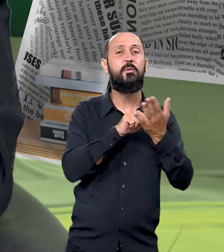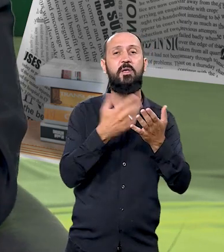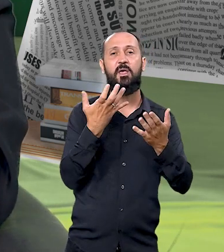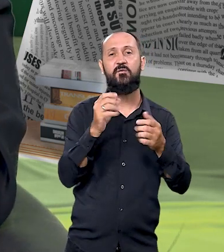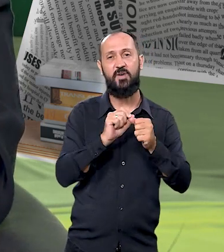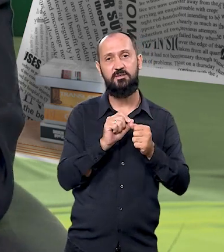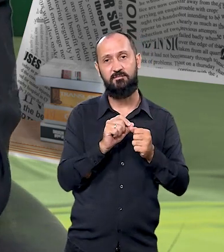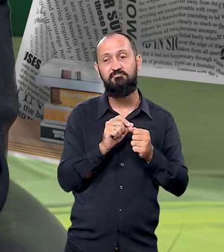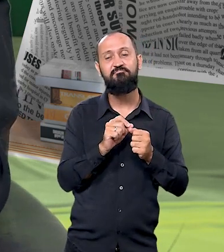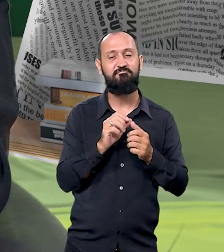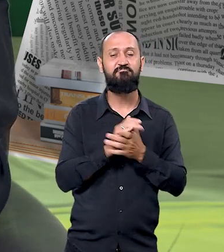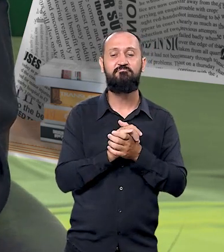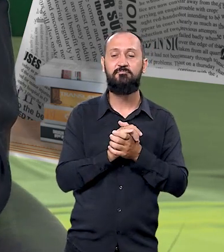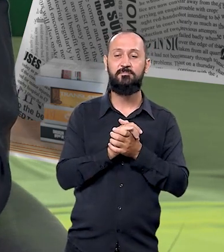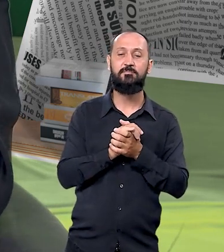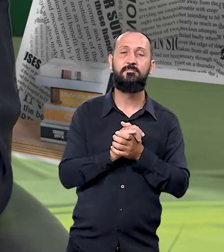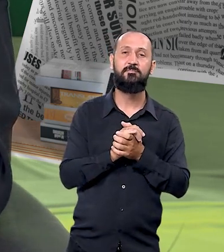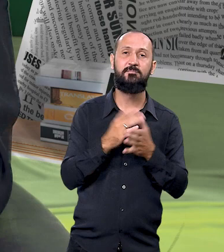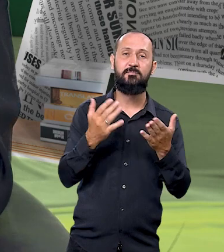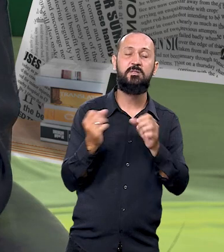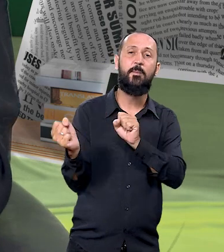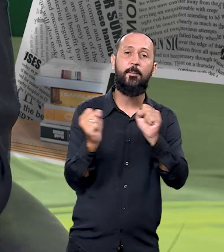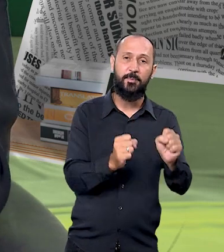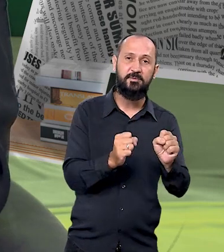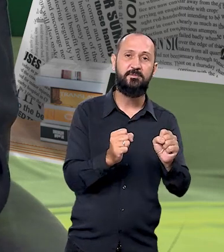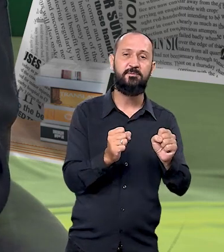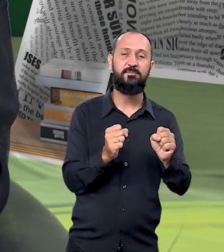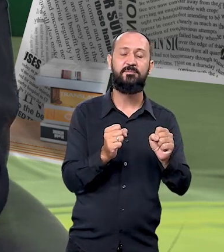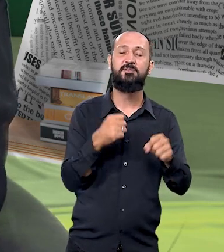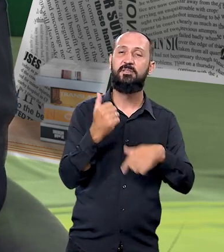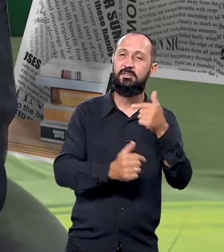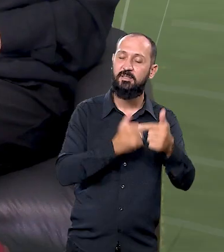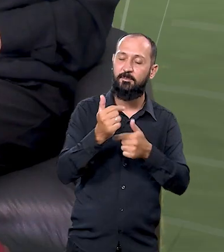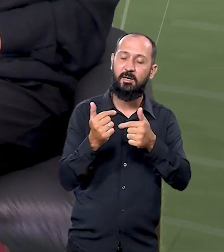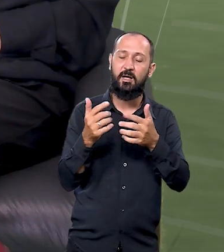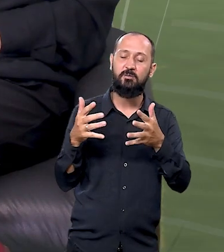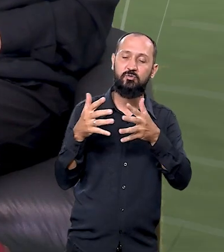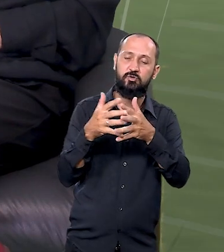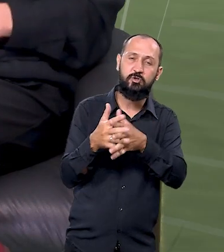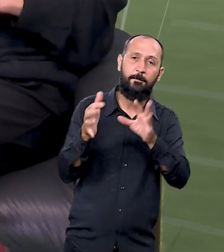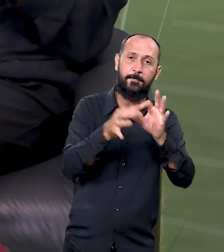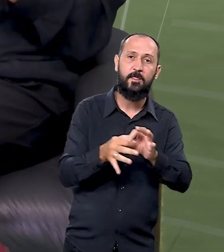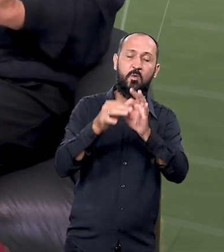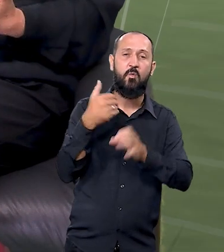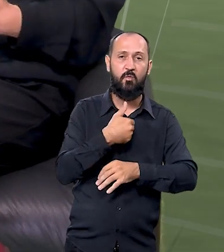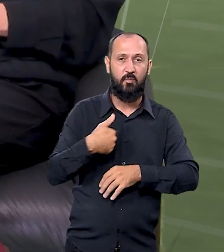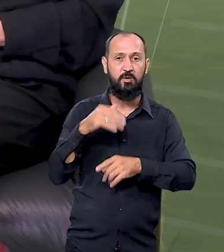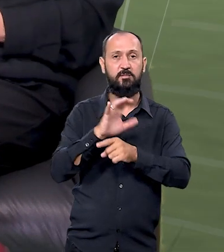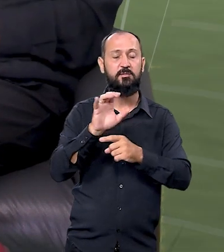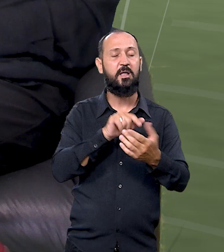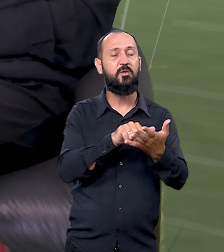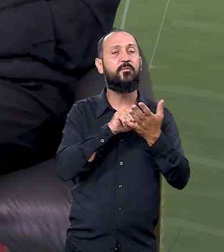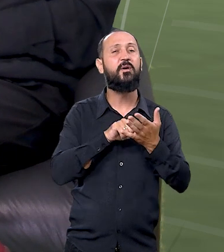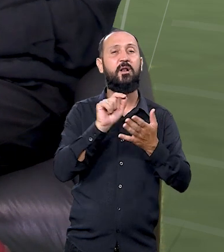que querem fazer. Então, essa possibilidade de trabalhar transversal que o governo do